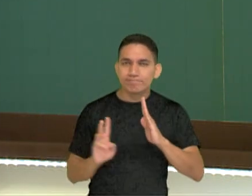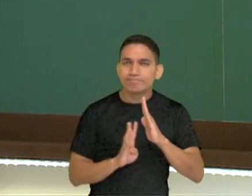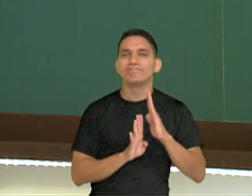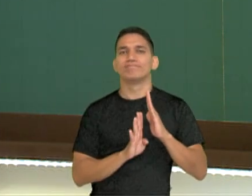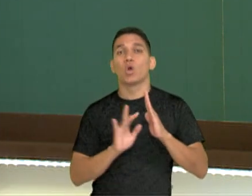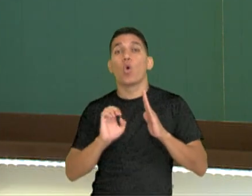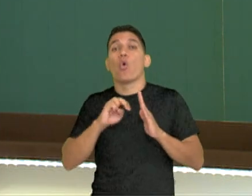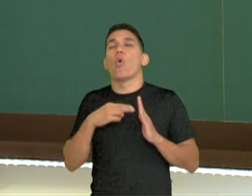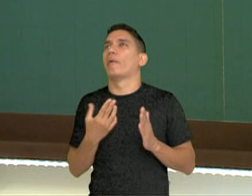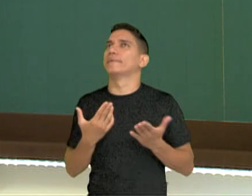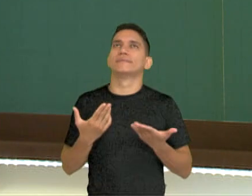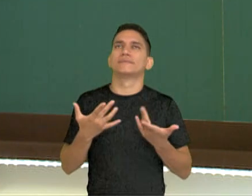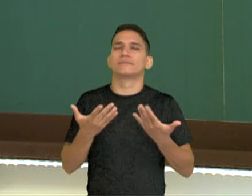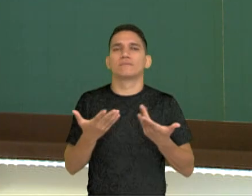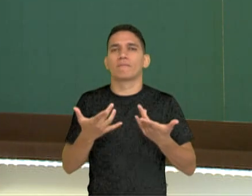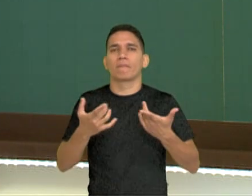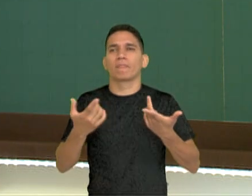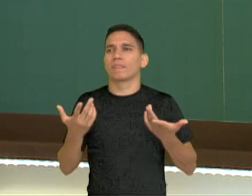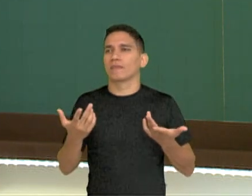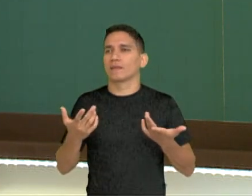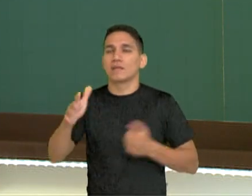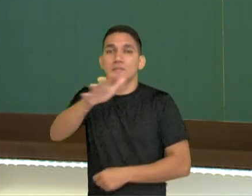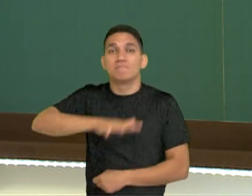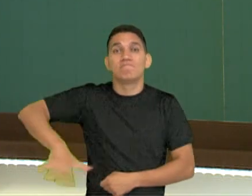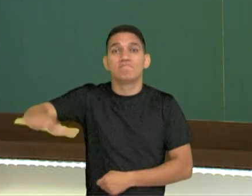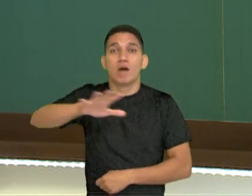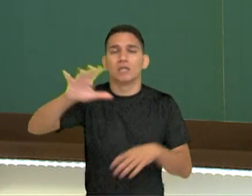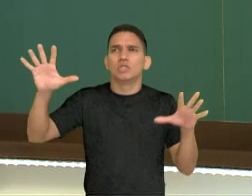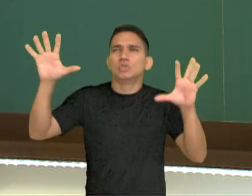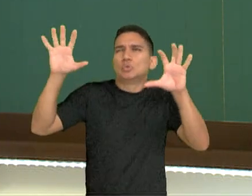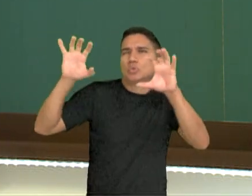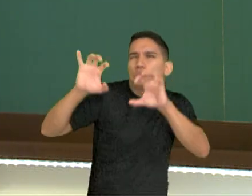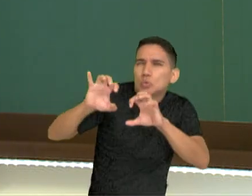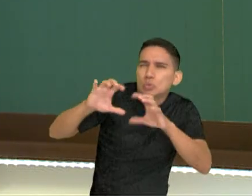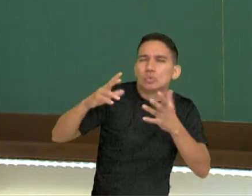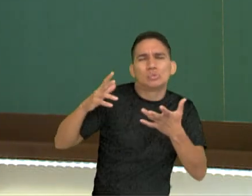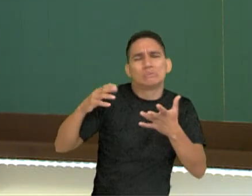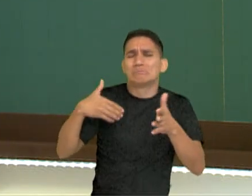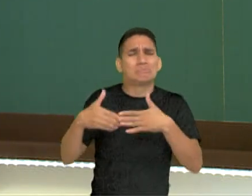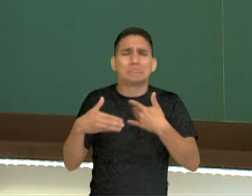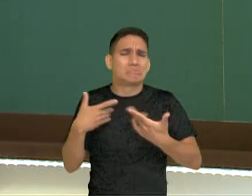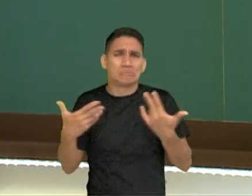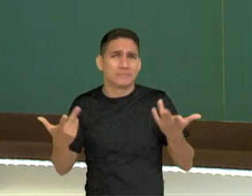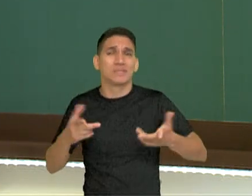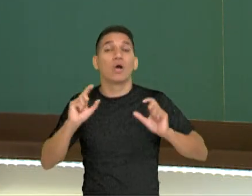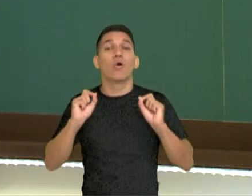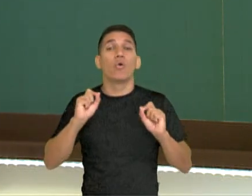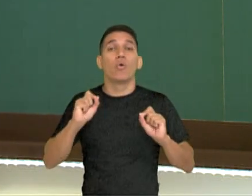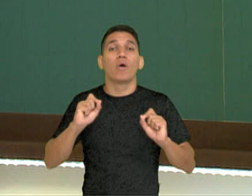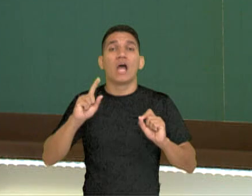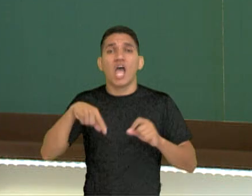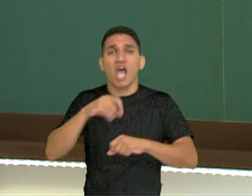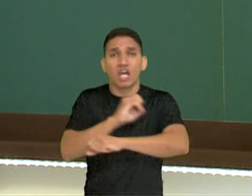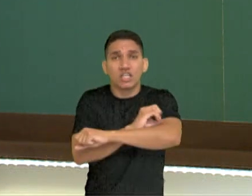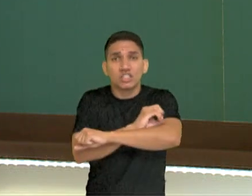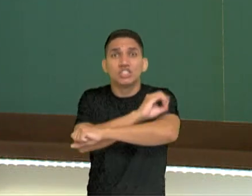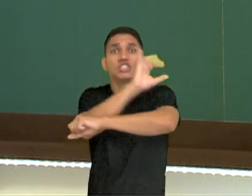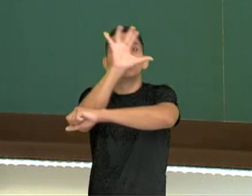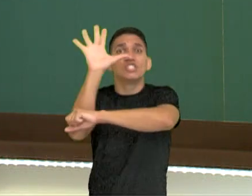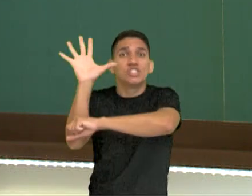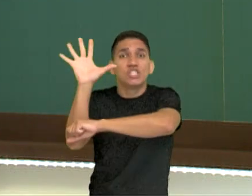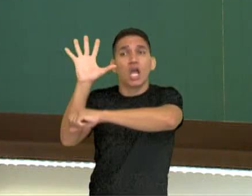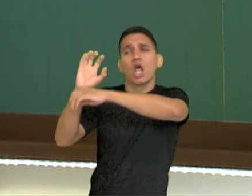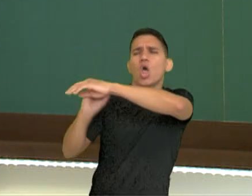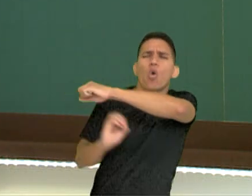dentro de um espaço escuro, né? Onde é? A cena era dia, era noite, todos